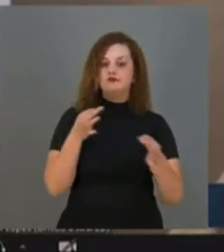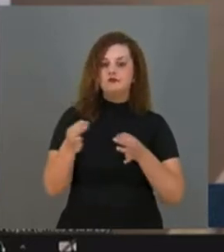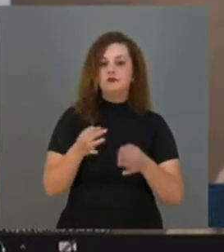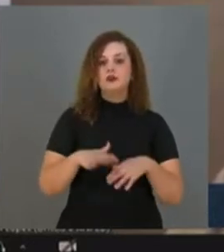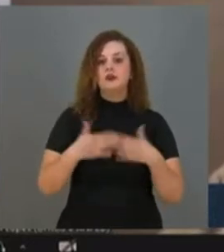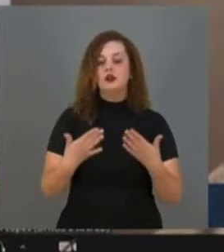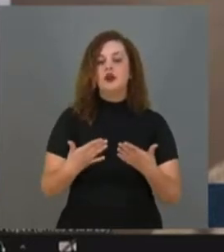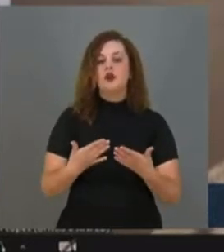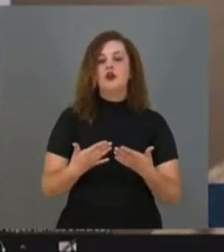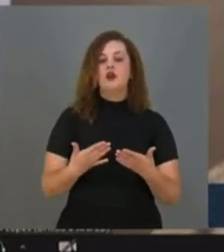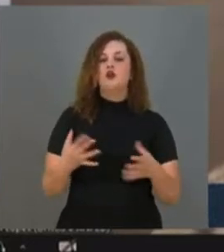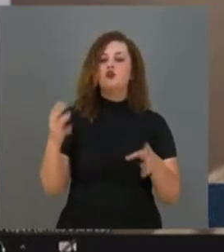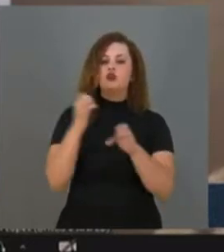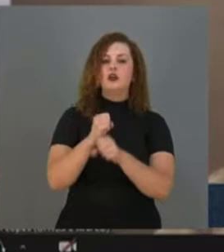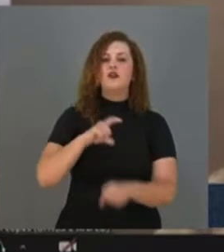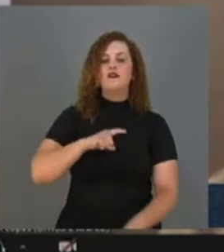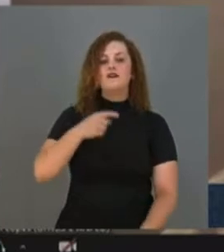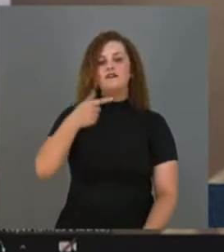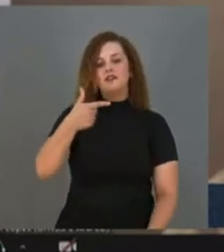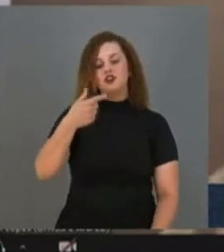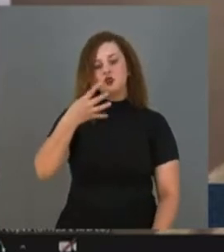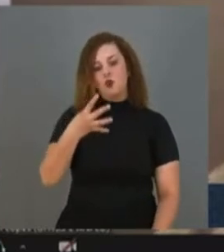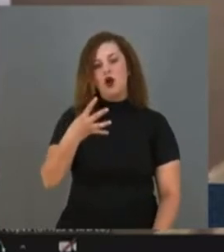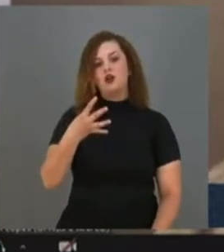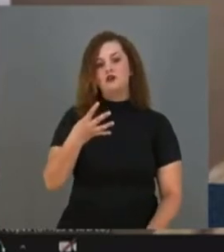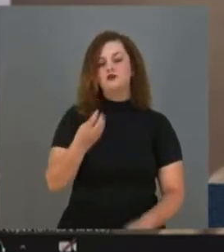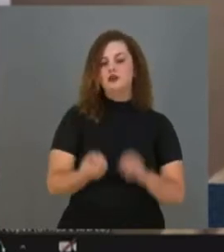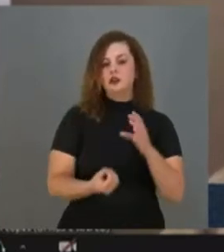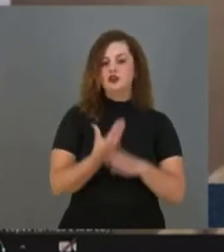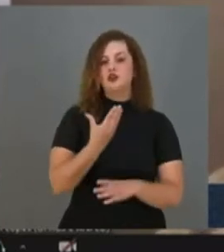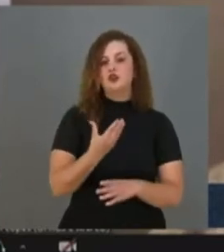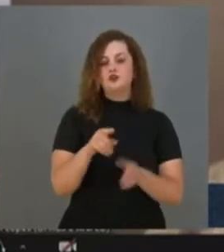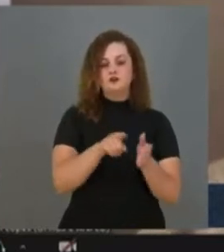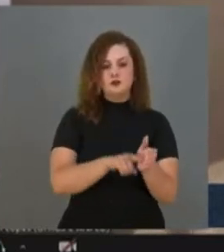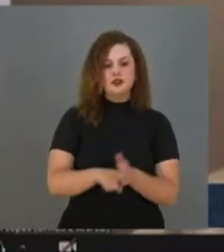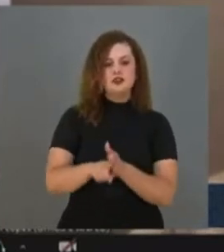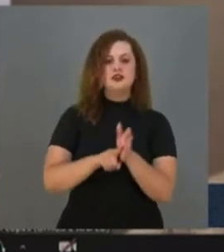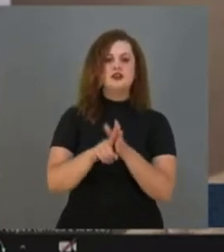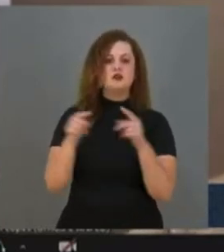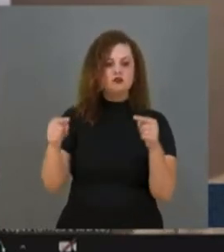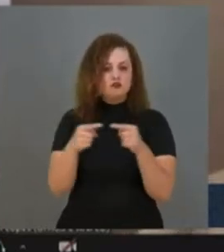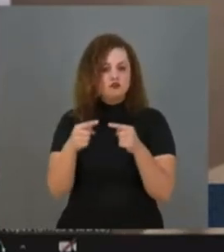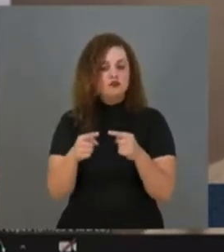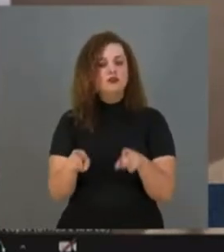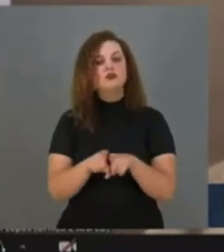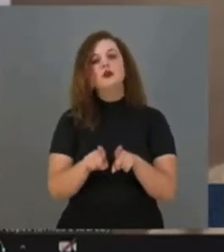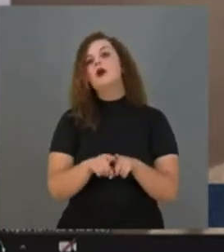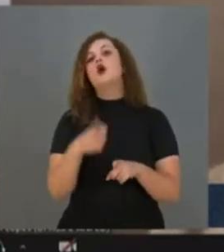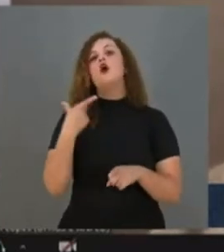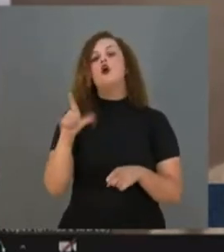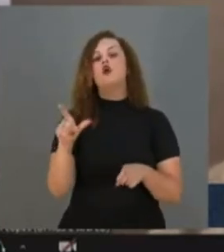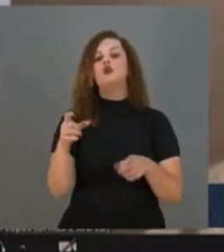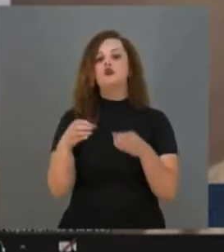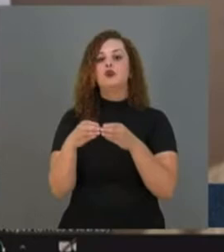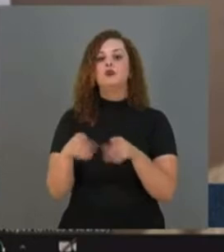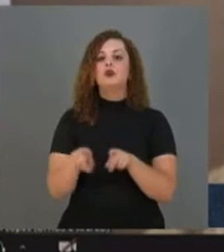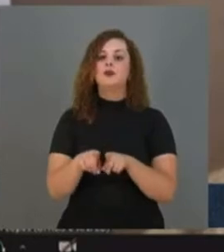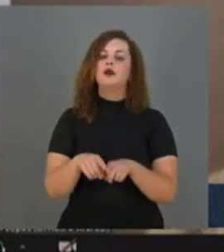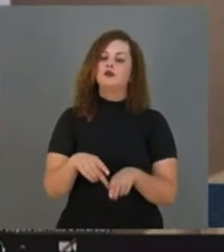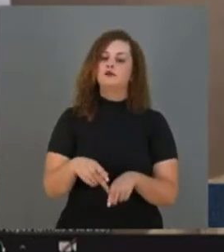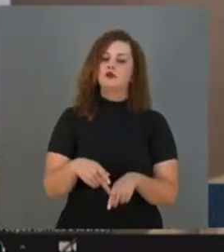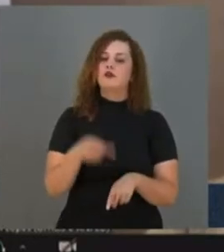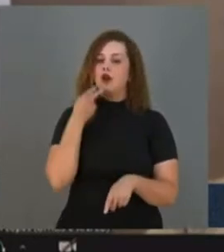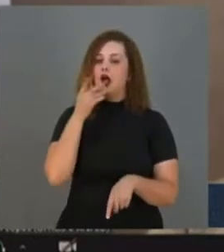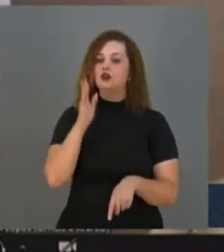ao todo, com produção acadêmica, né, em pesquisa relacionada, que, assim como outras entidades foram citadas, né,